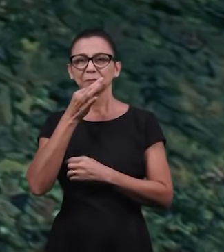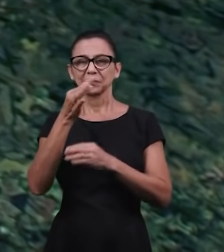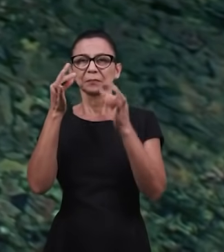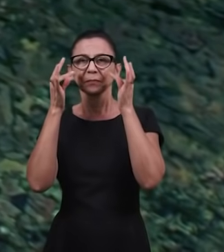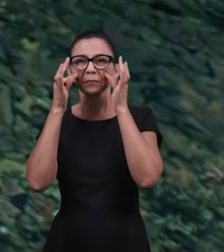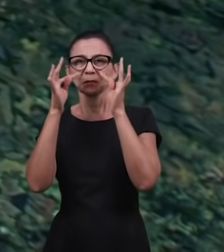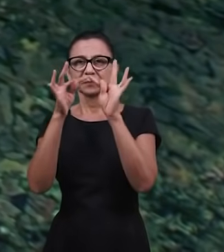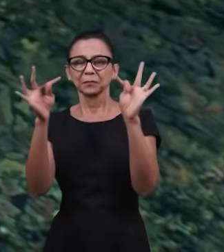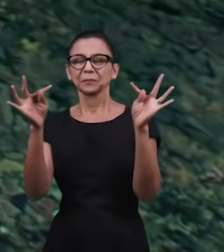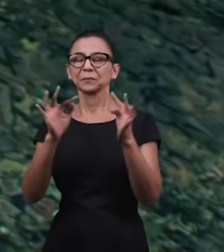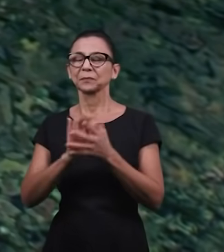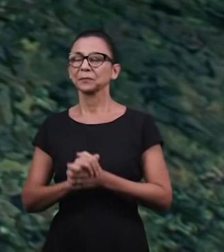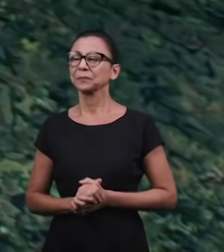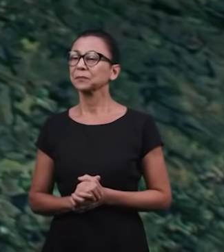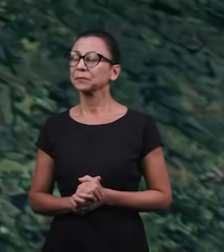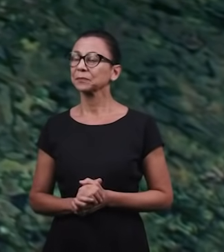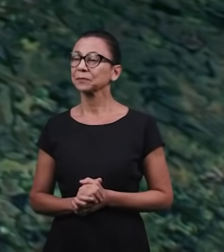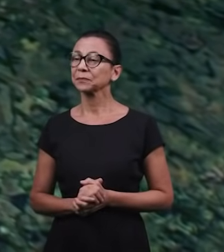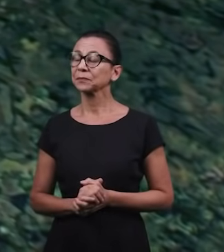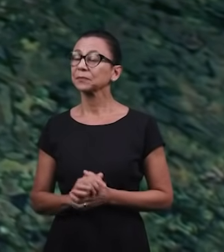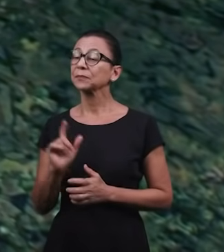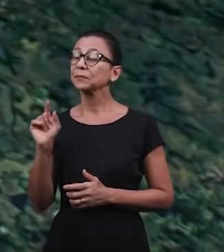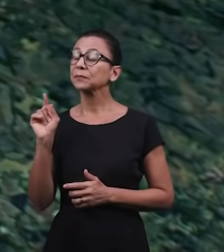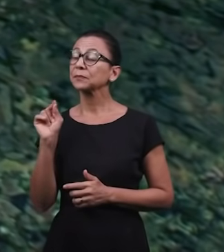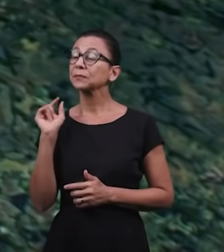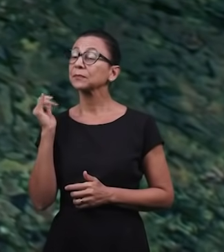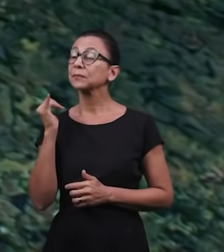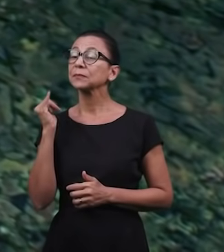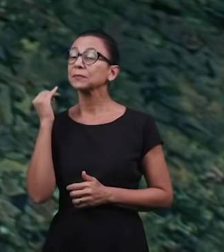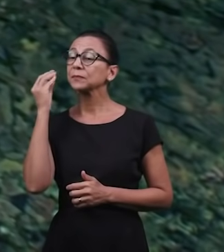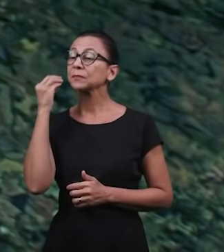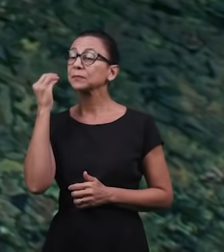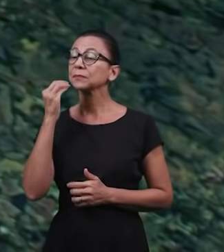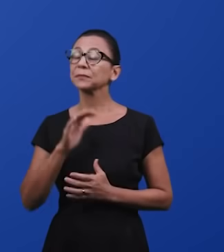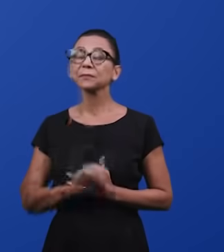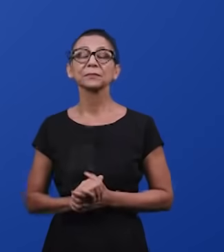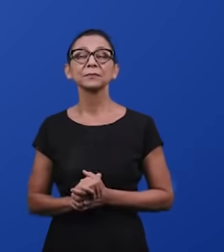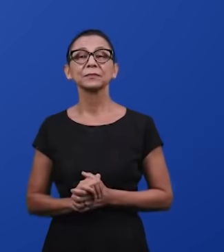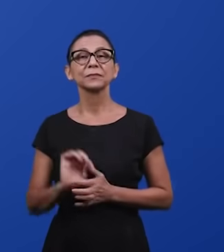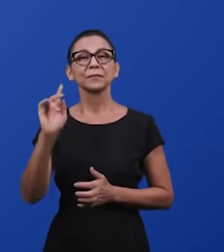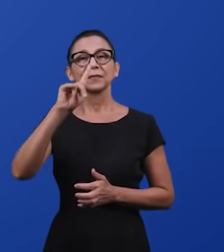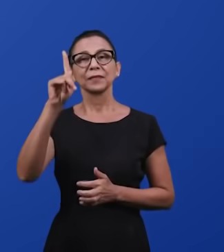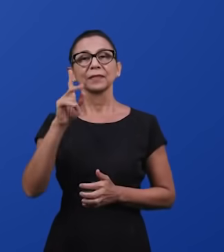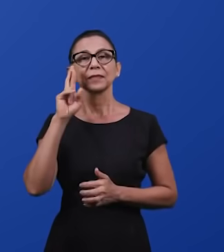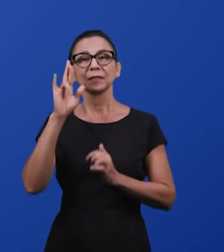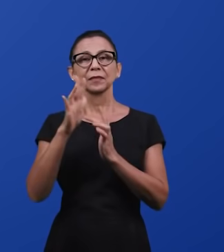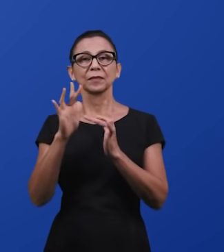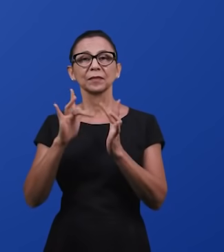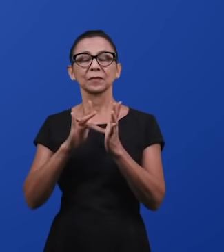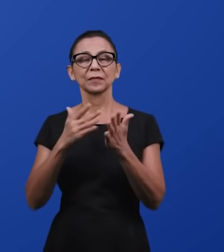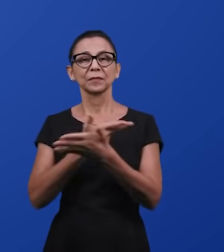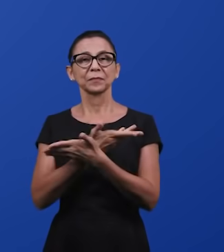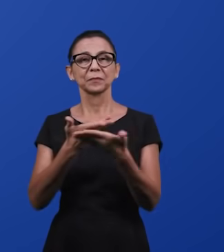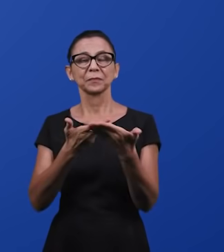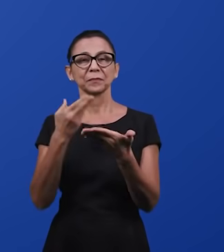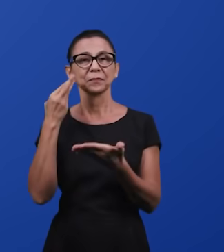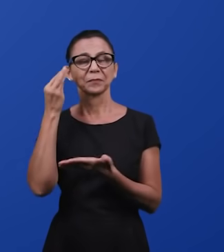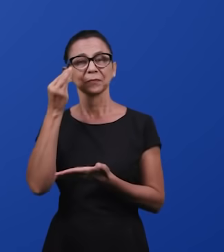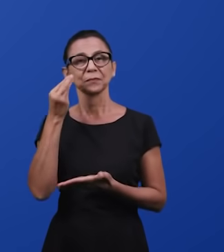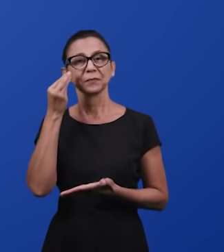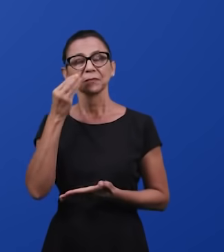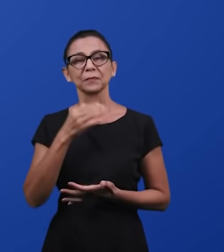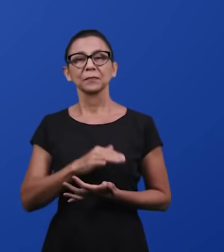Dominical, a sua experiência. Jonathan, a paz do Senhor Jesus, conte-nos a sua experiência. Irmãos, a paz do Senhor Jesus, quero compartilhar aqui com os irmãos